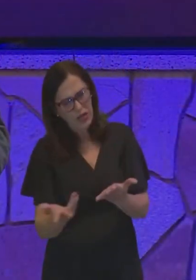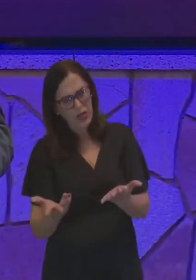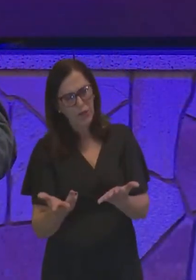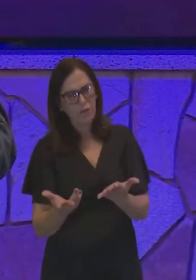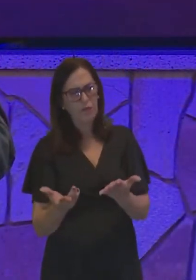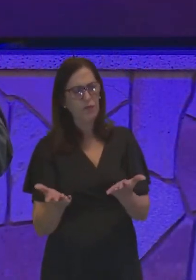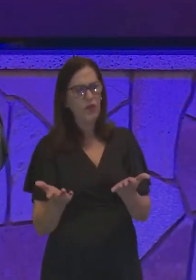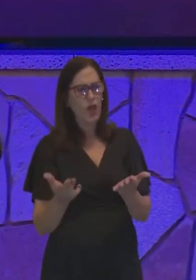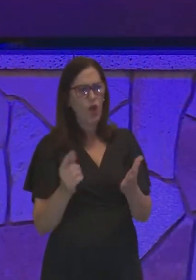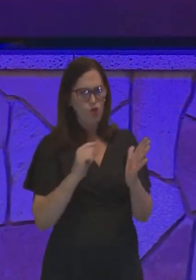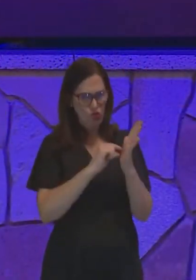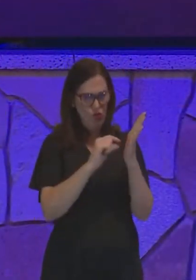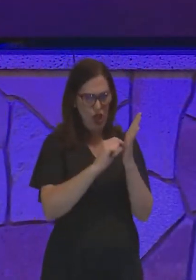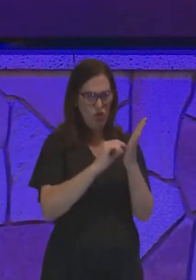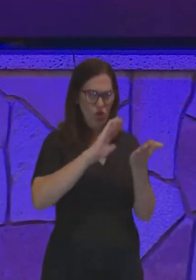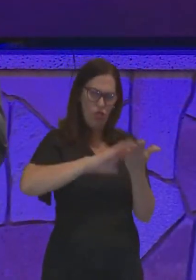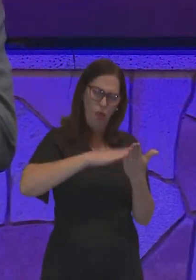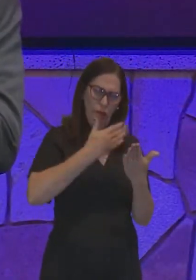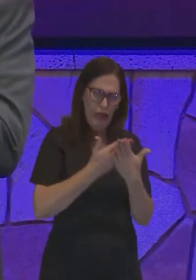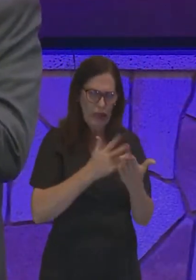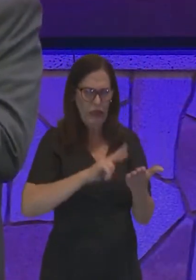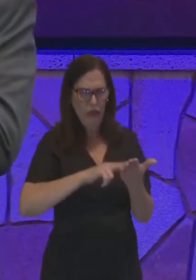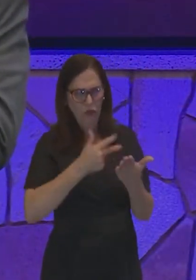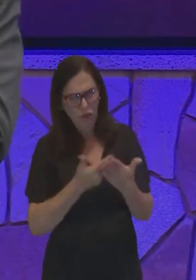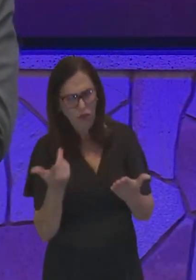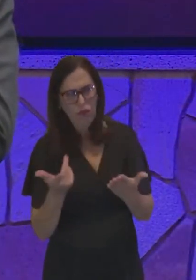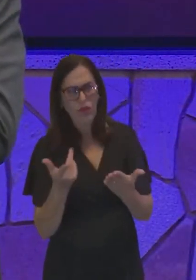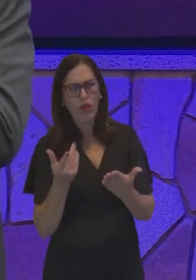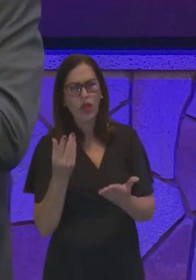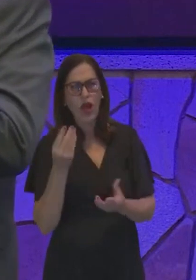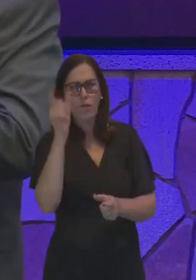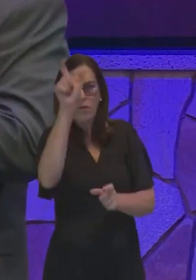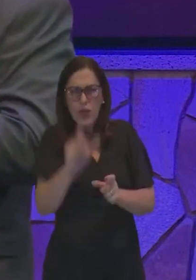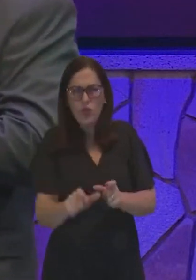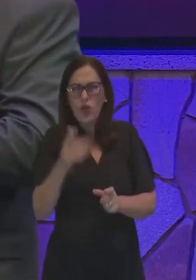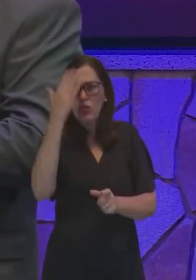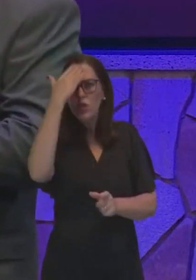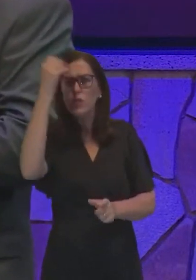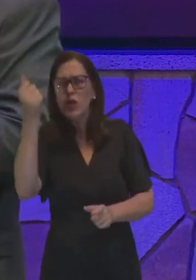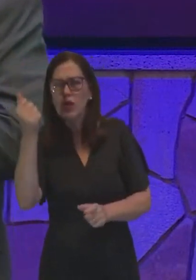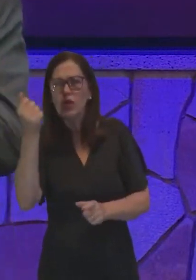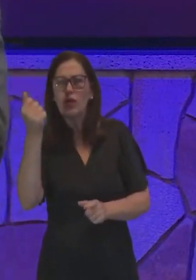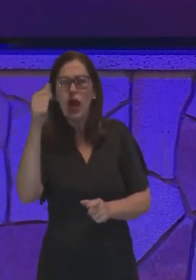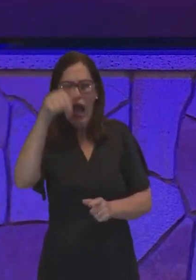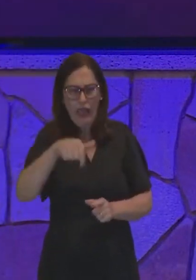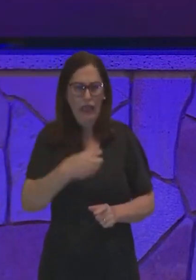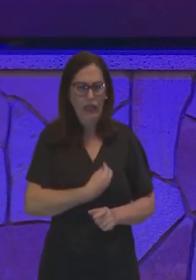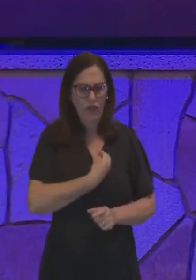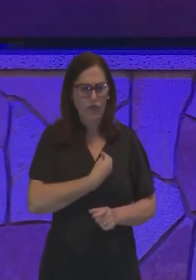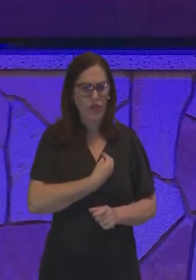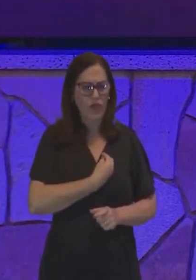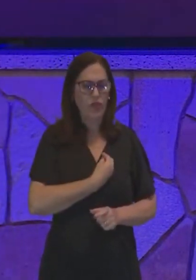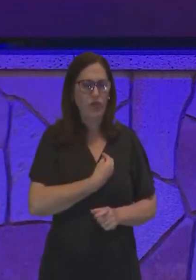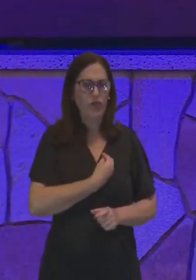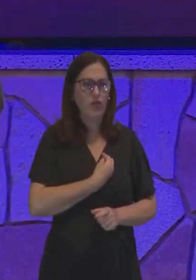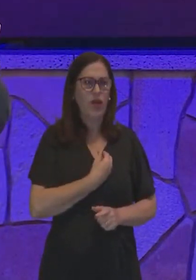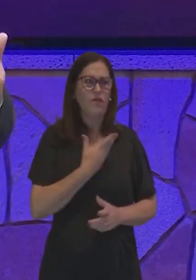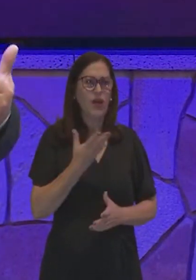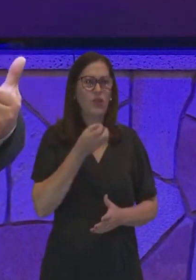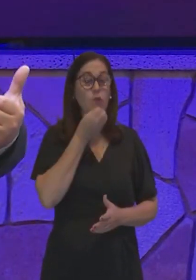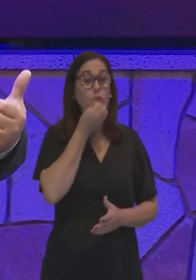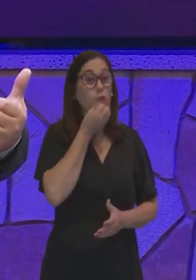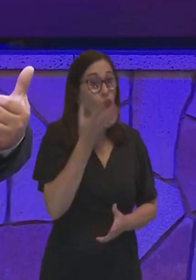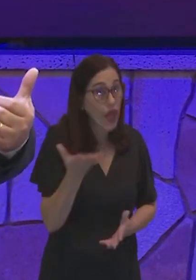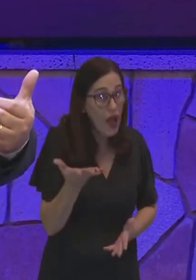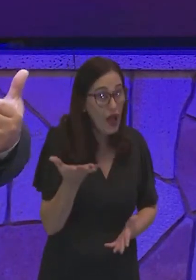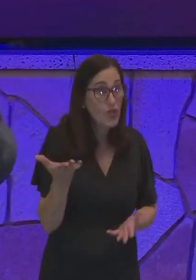sobre esses 2 versos. Para quem quer agir prudentemente com sabedoria nesta vida. Fala sobre generosidade,